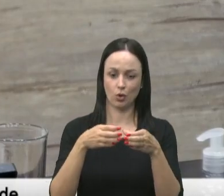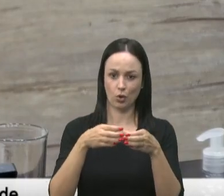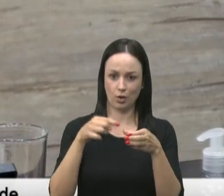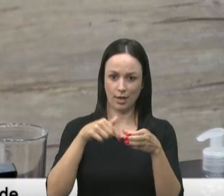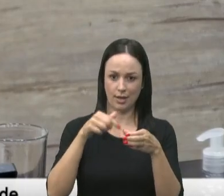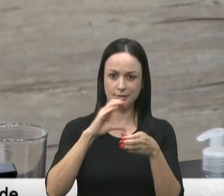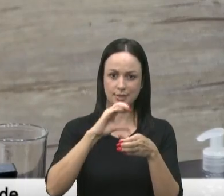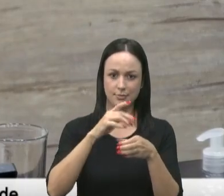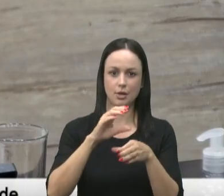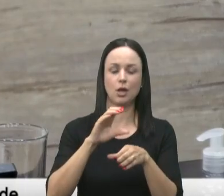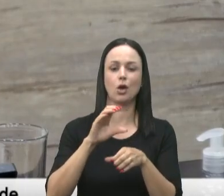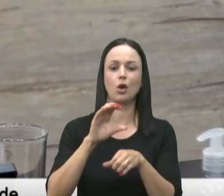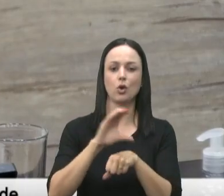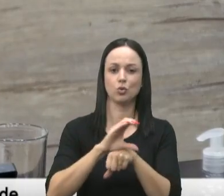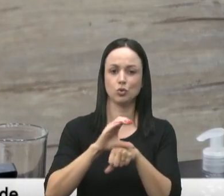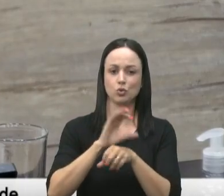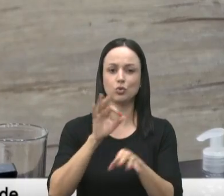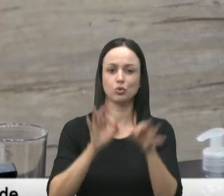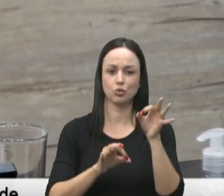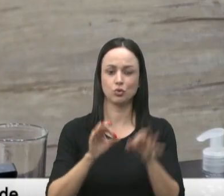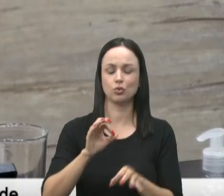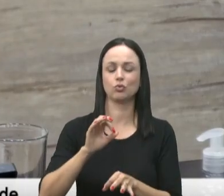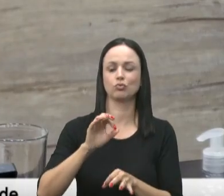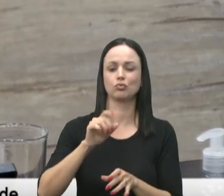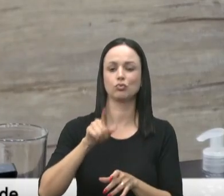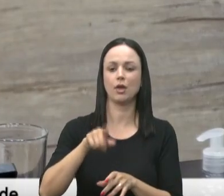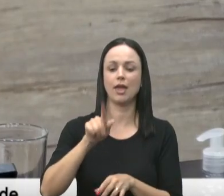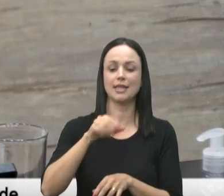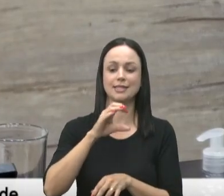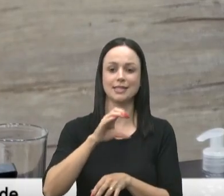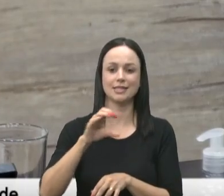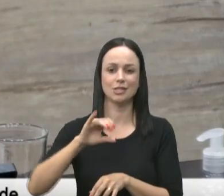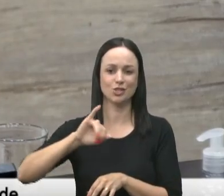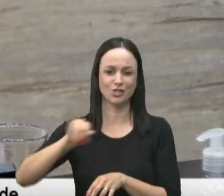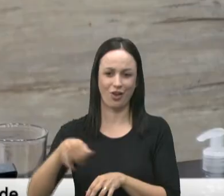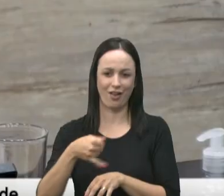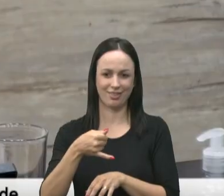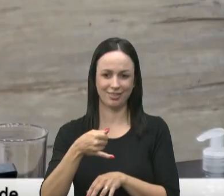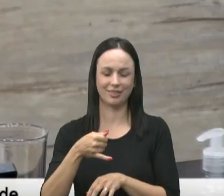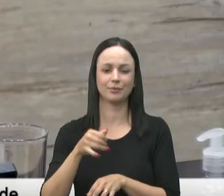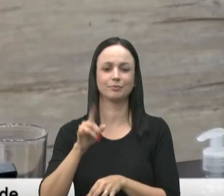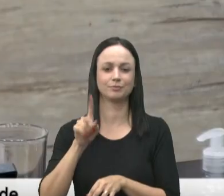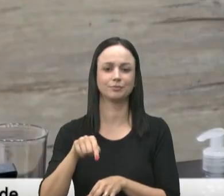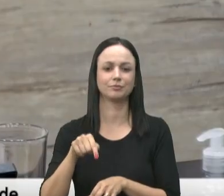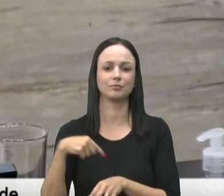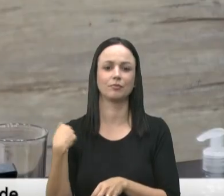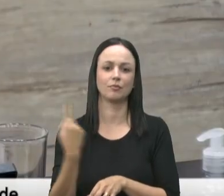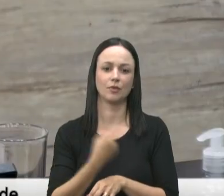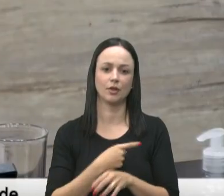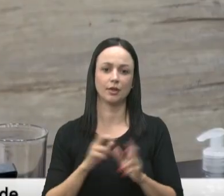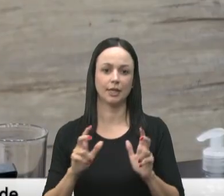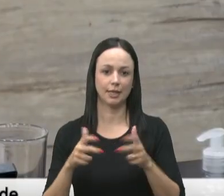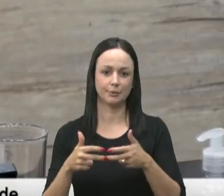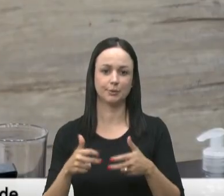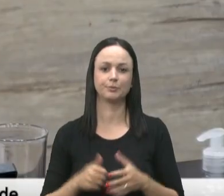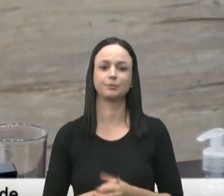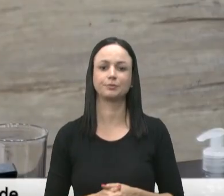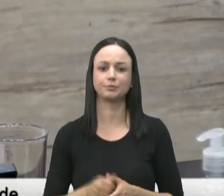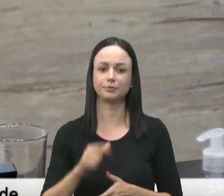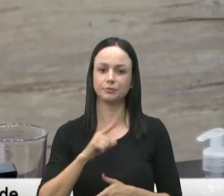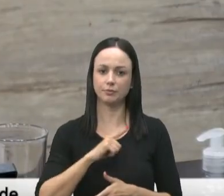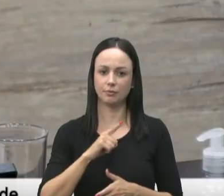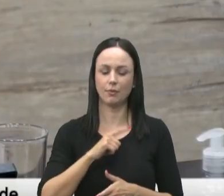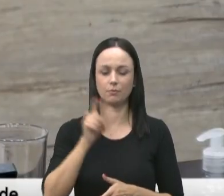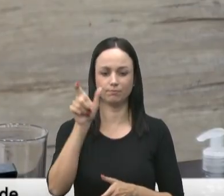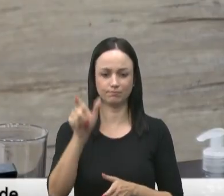Justiça, a famosa CCJ. A CCJ, aqui na nossa casa, tem os